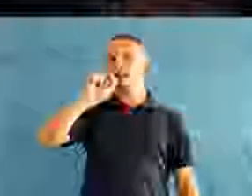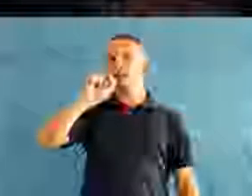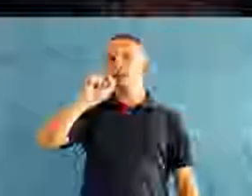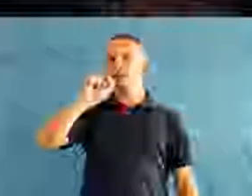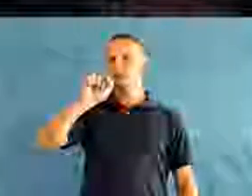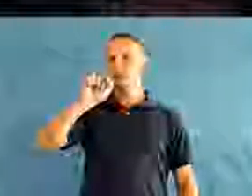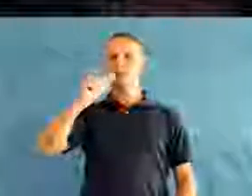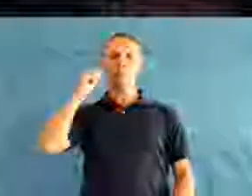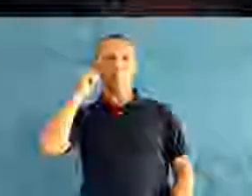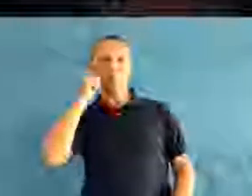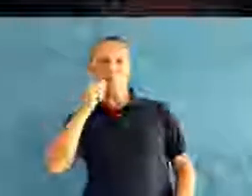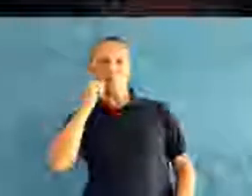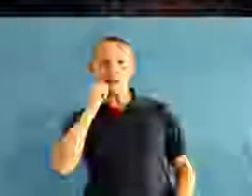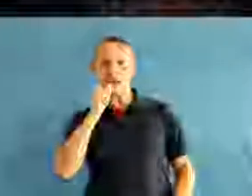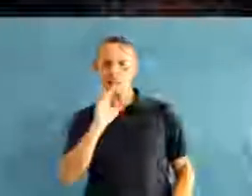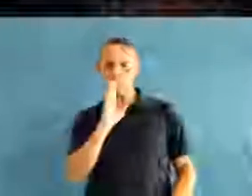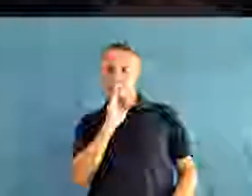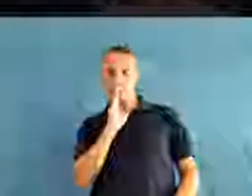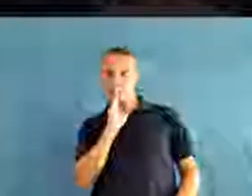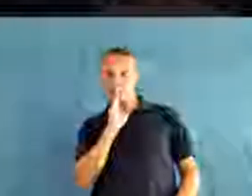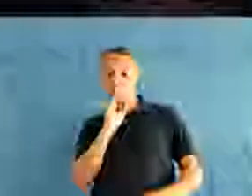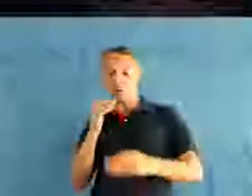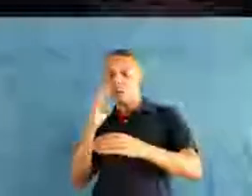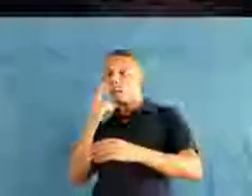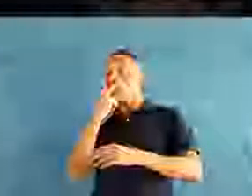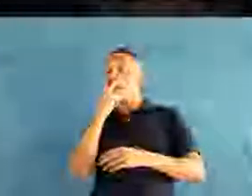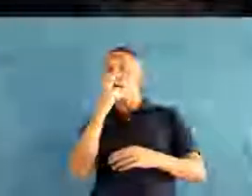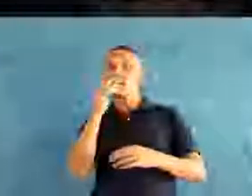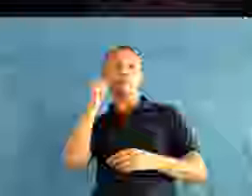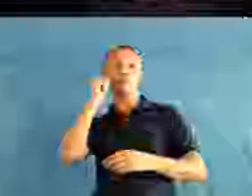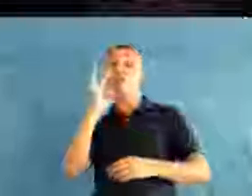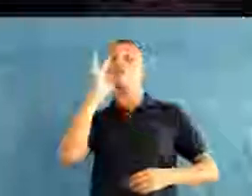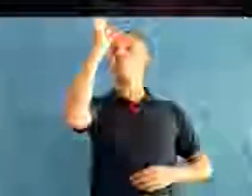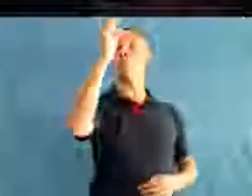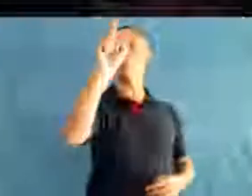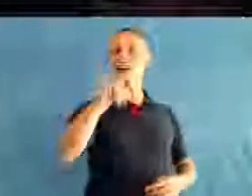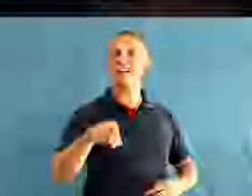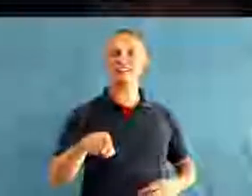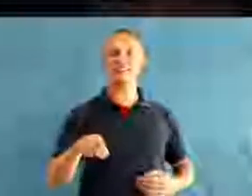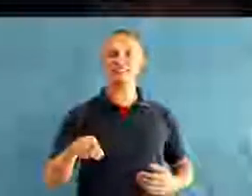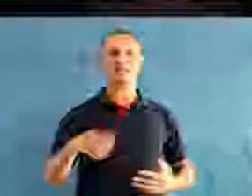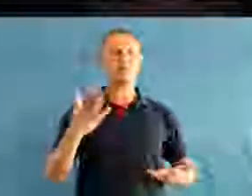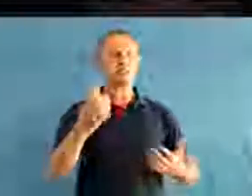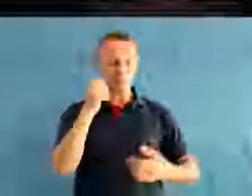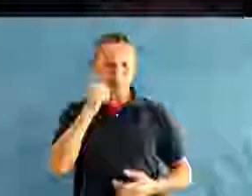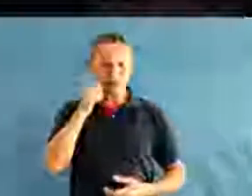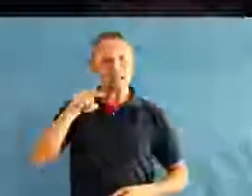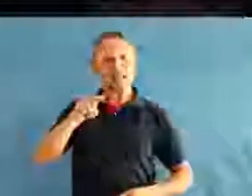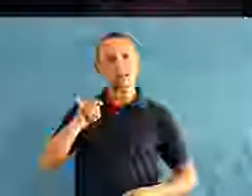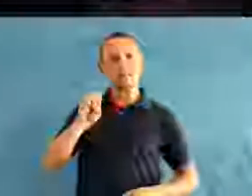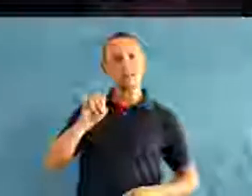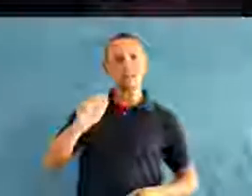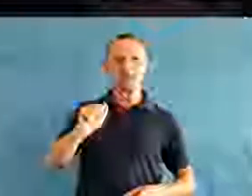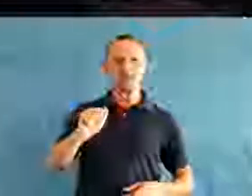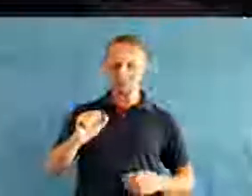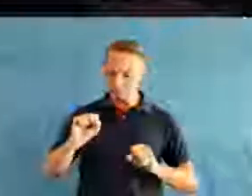será que ela tirou aquele espírito contestador e libertário, me pergunto? De onde saiu a luz que ainda hoje brilha